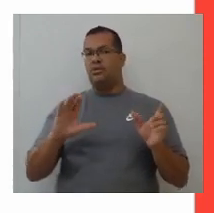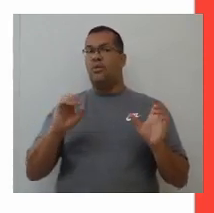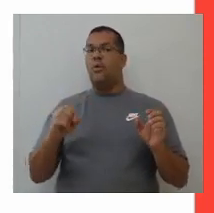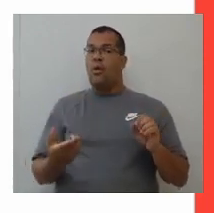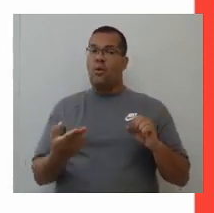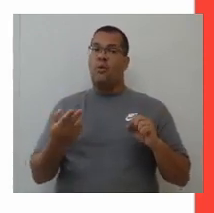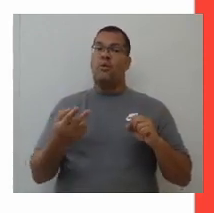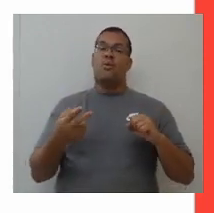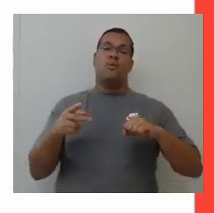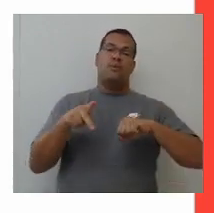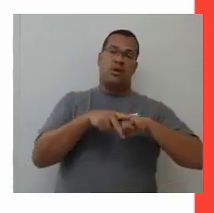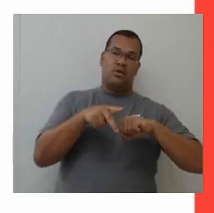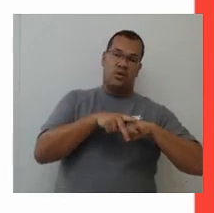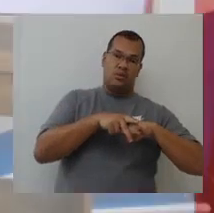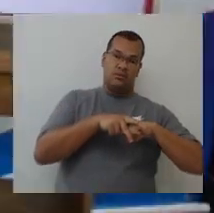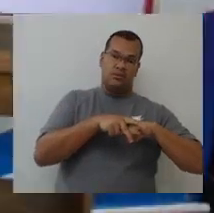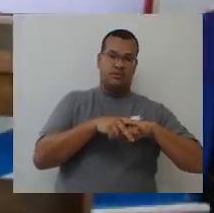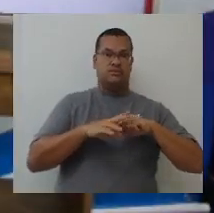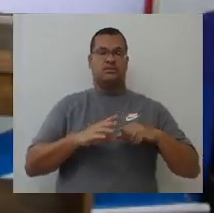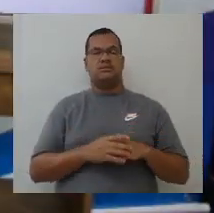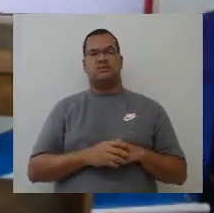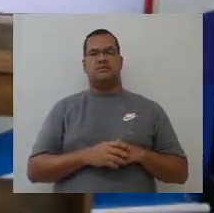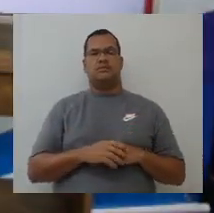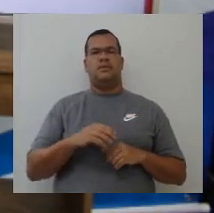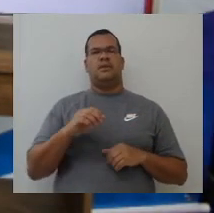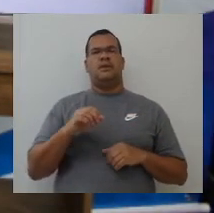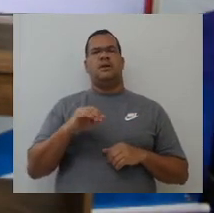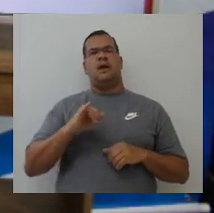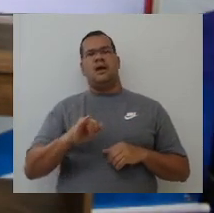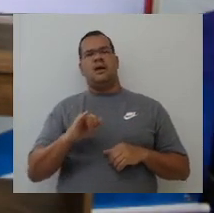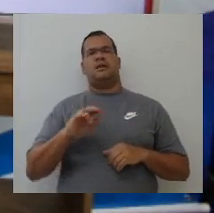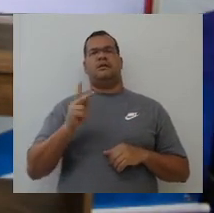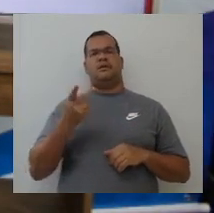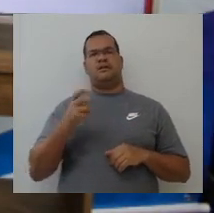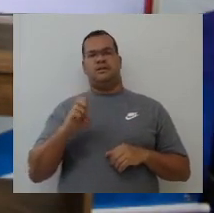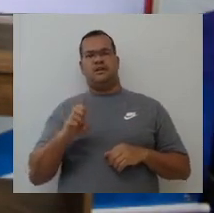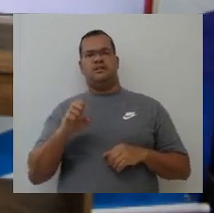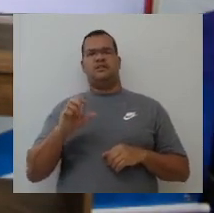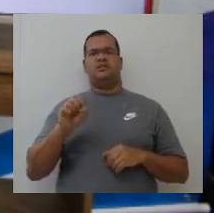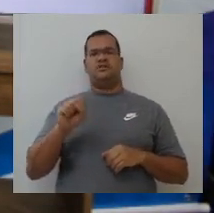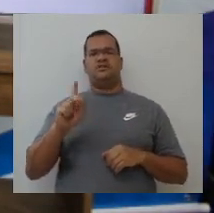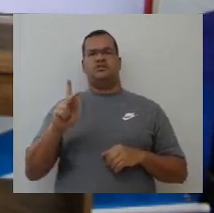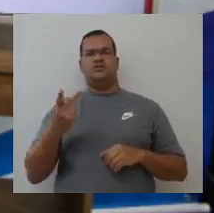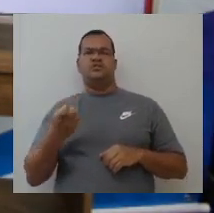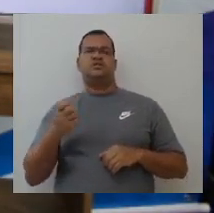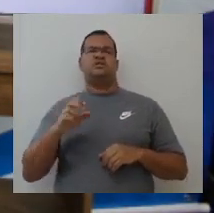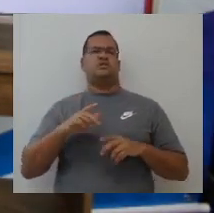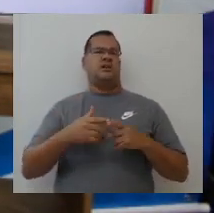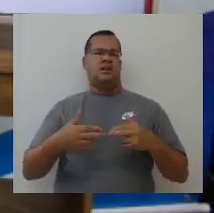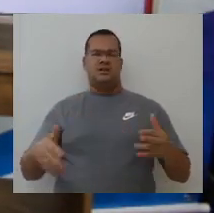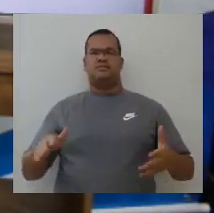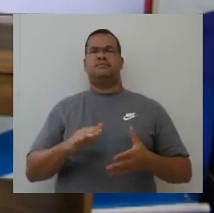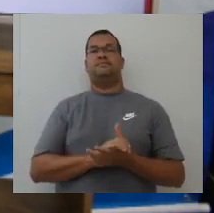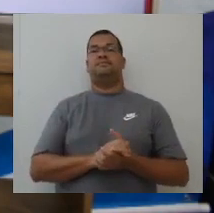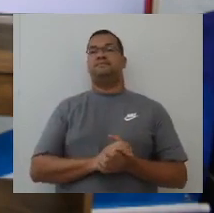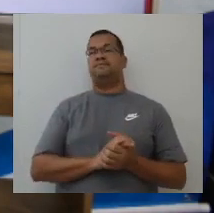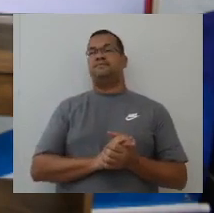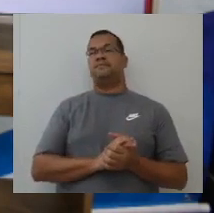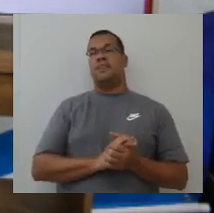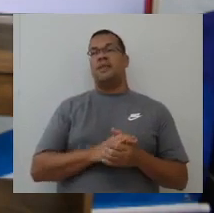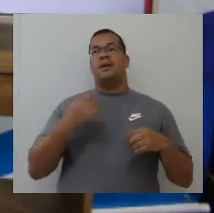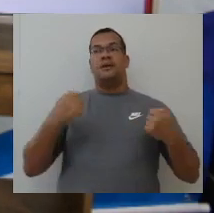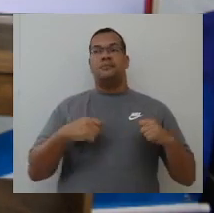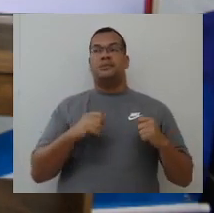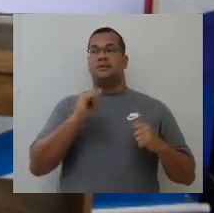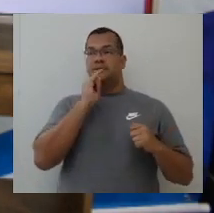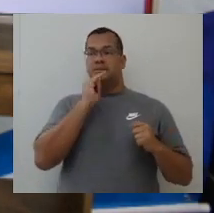revisar, I, you, he, she, it, que também tem função de sujeito, lembra disso? E eu preciso posicionar